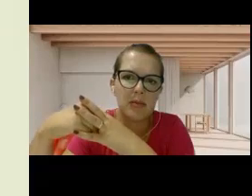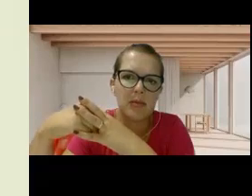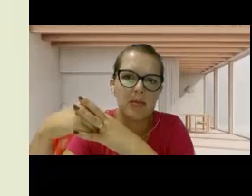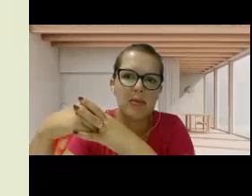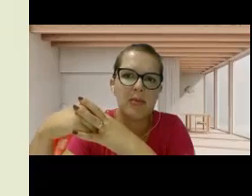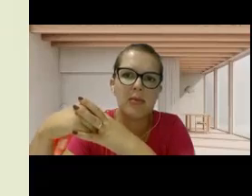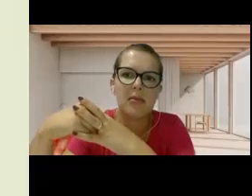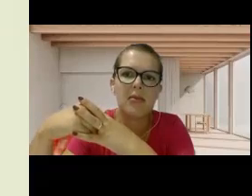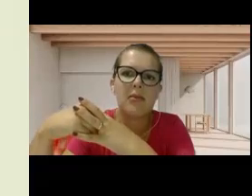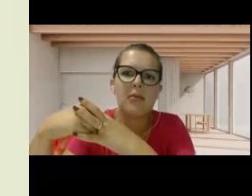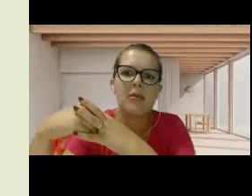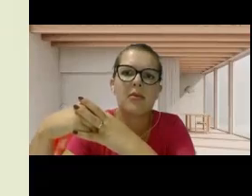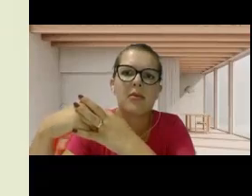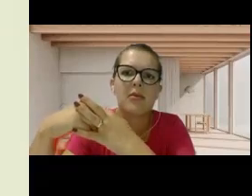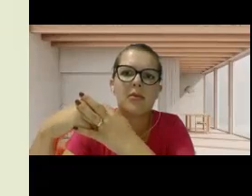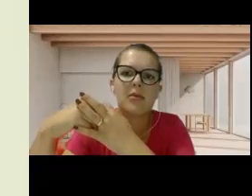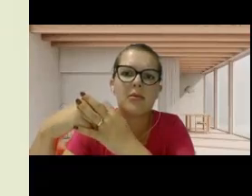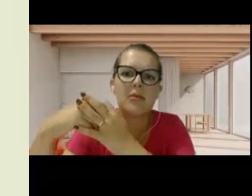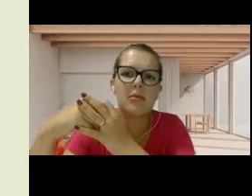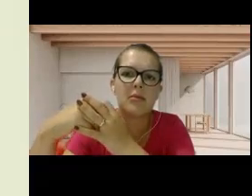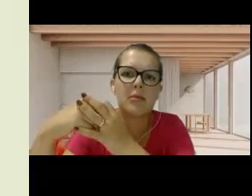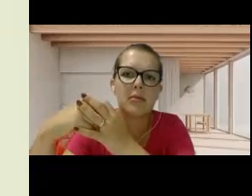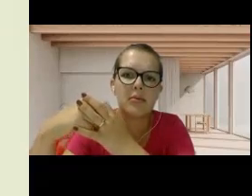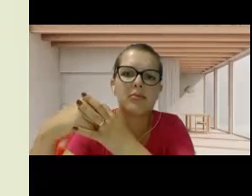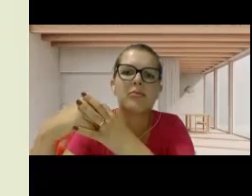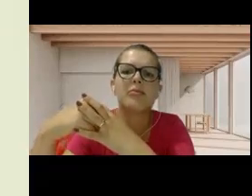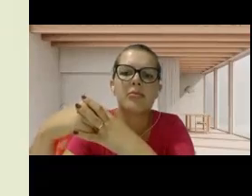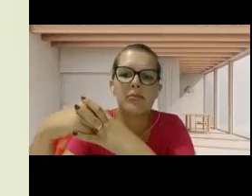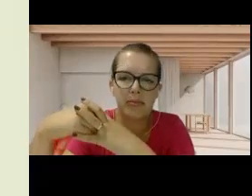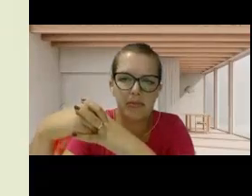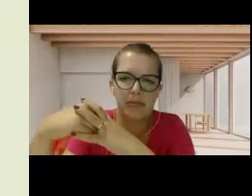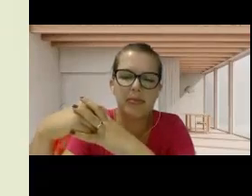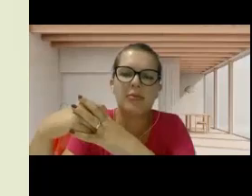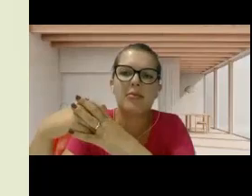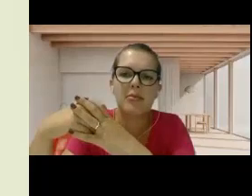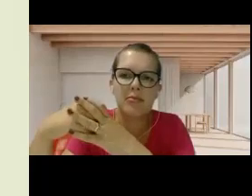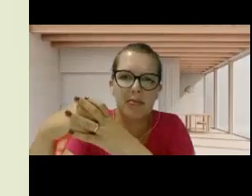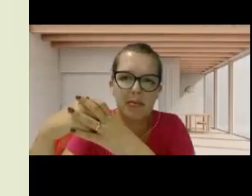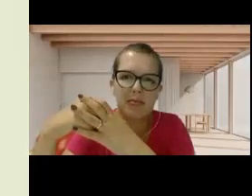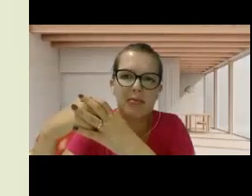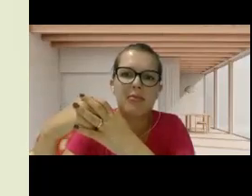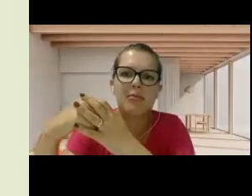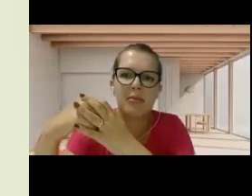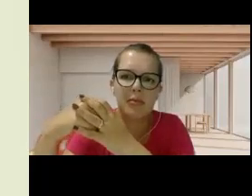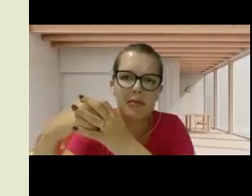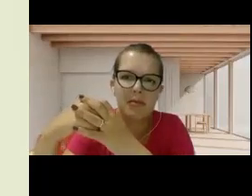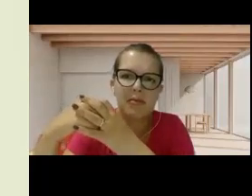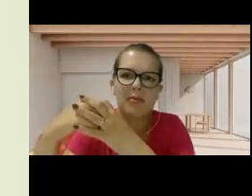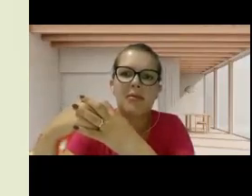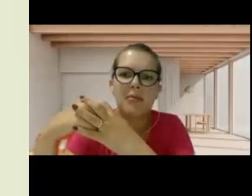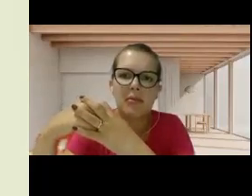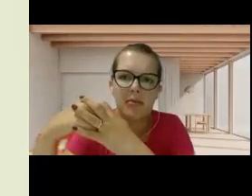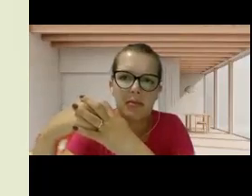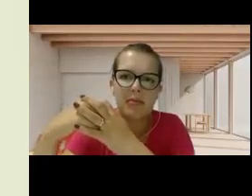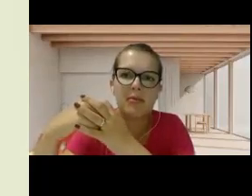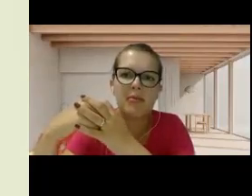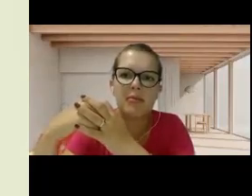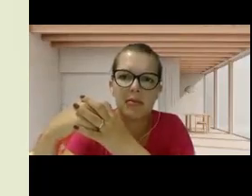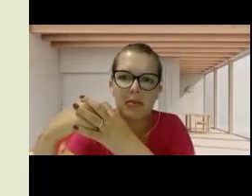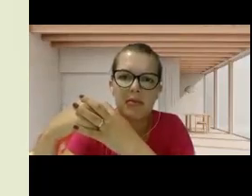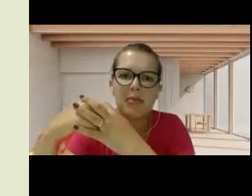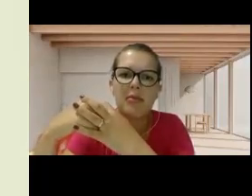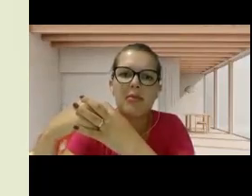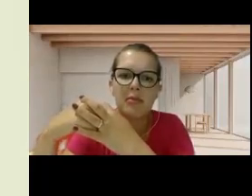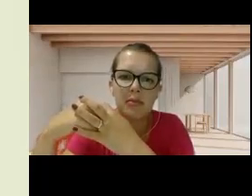marca. Isso é uma engenharia muito grande para construir uma usina dessa, tá? Porque o esforço da pressão da água está vindo de montante para